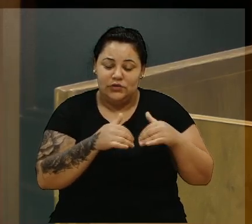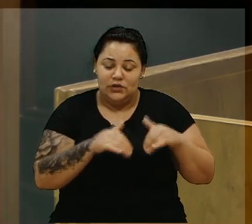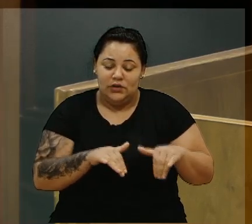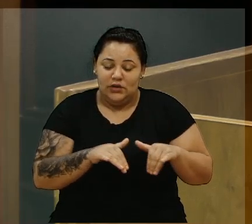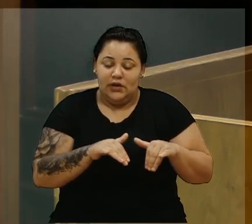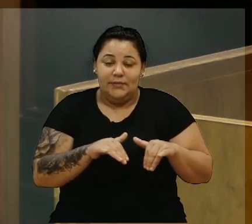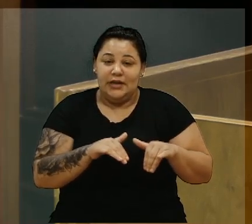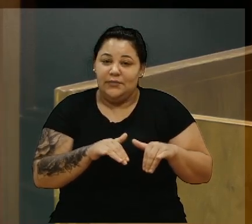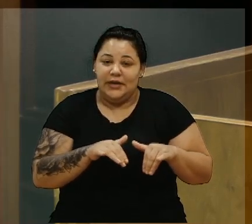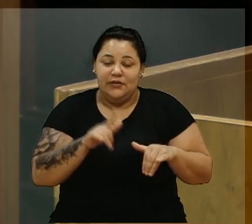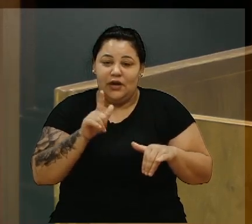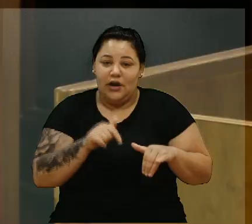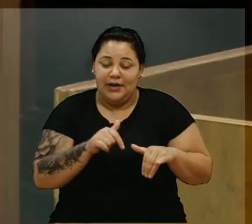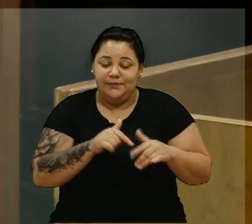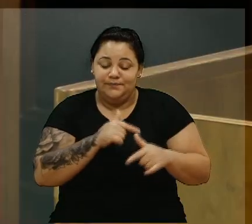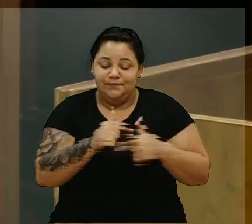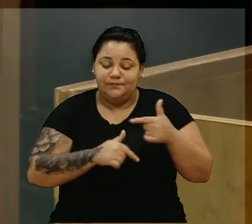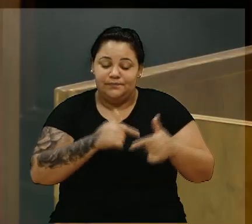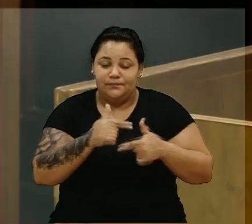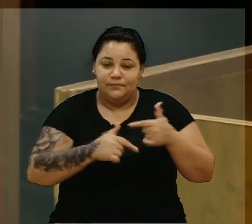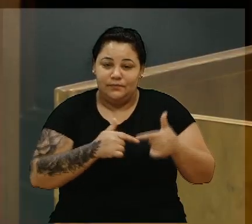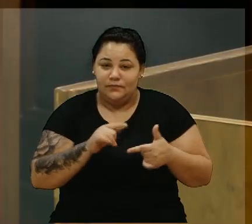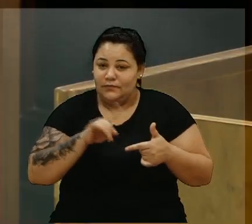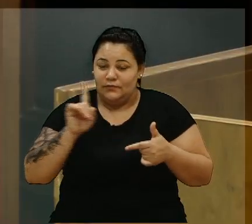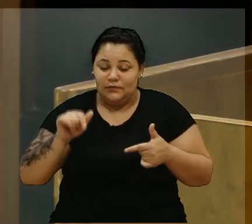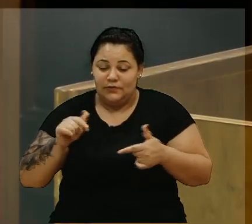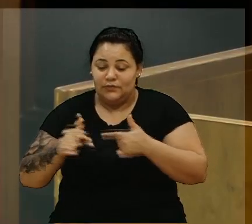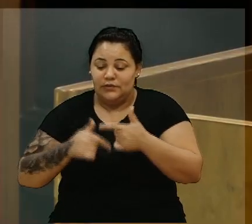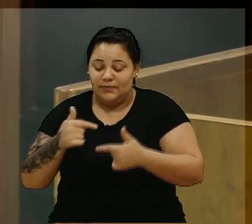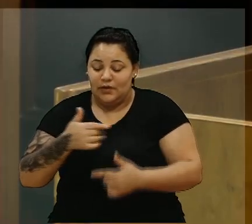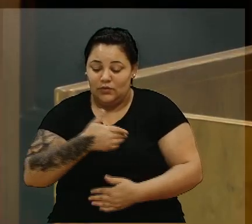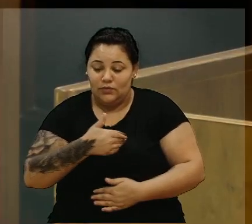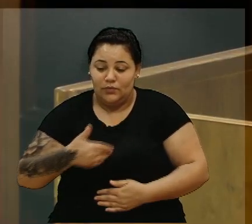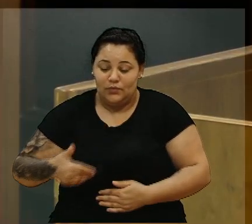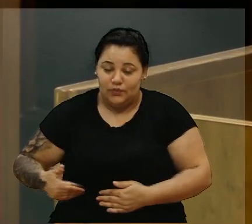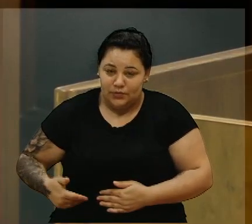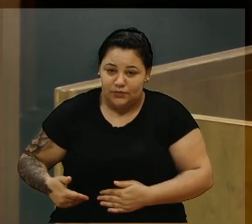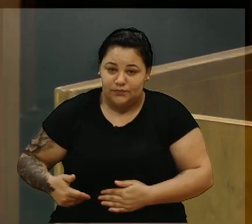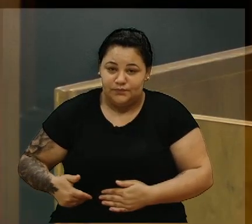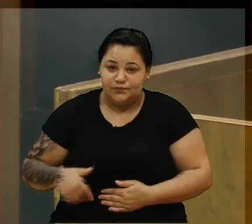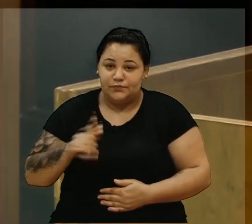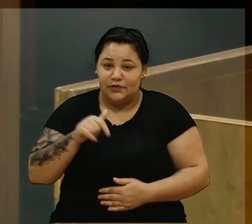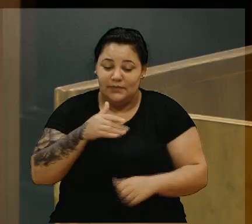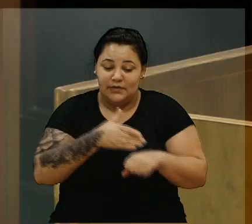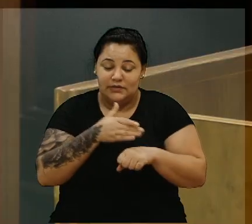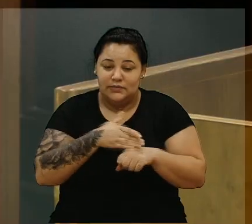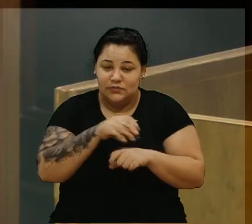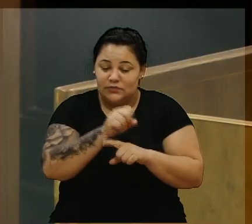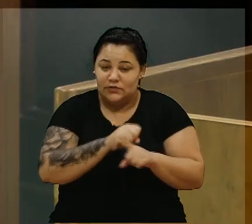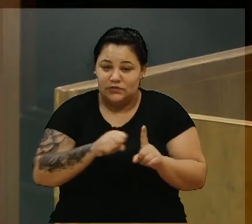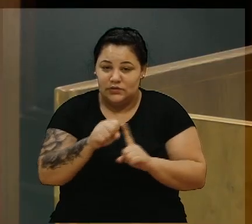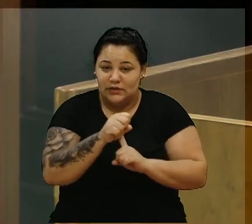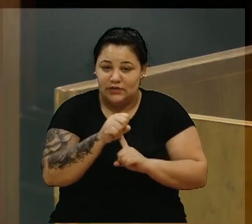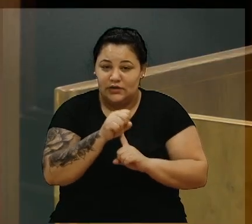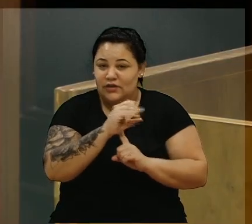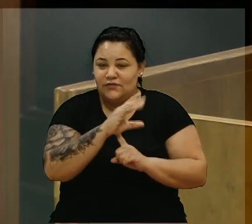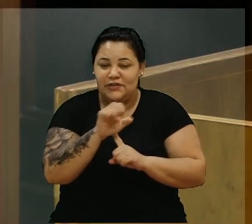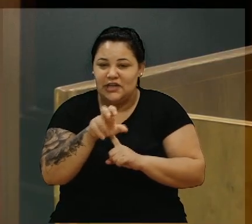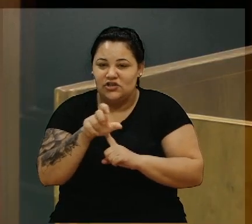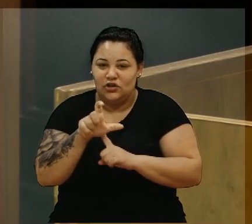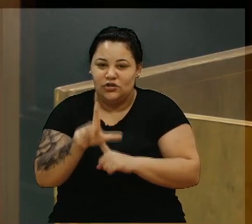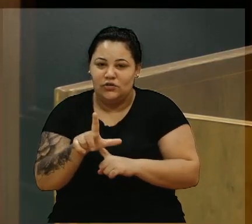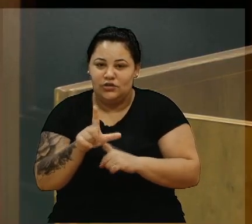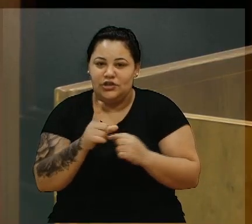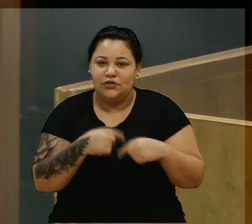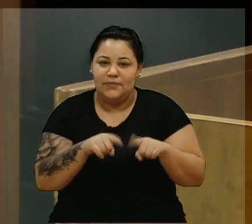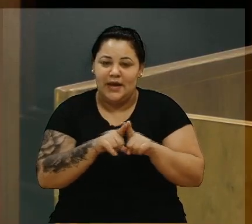desse serviço, que indiretamente é um serviço público repassado para as organizações da sociedade civil. O que vai acontecer, muitas